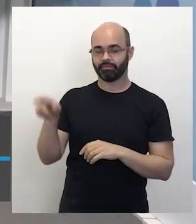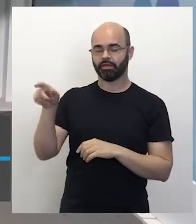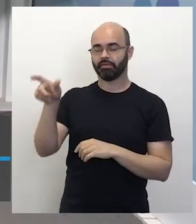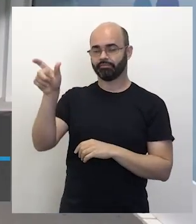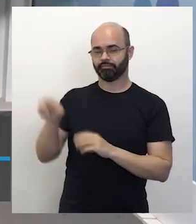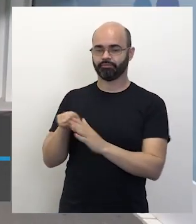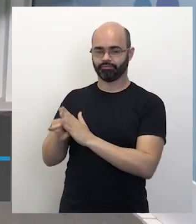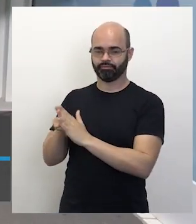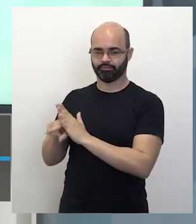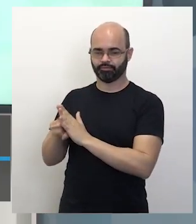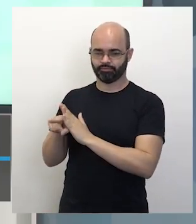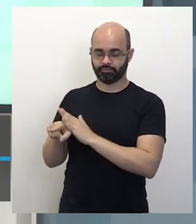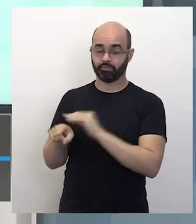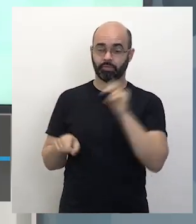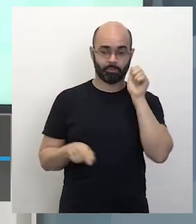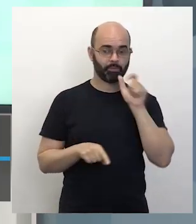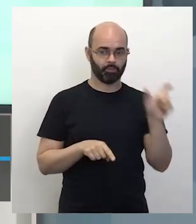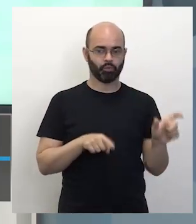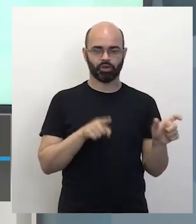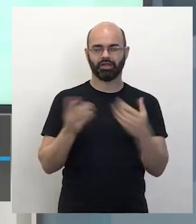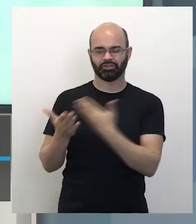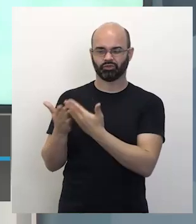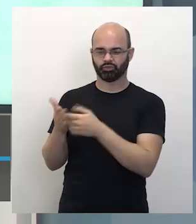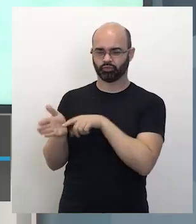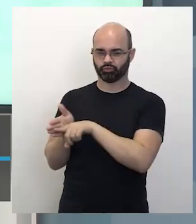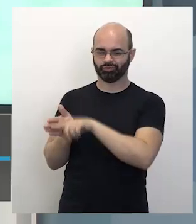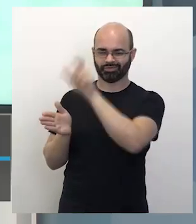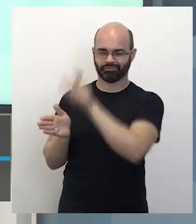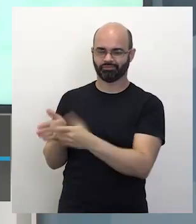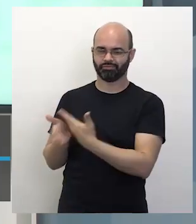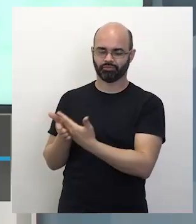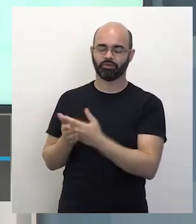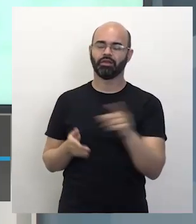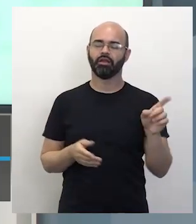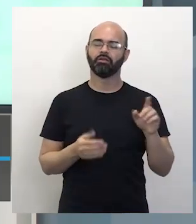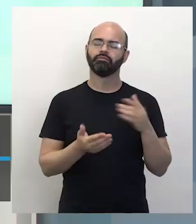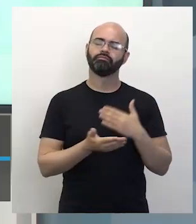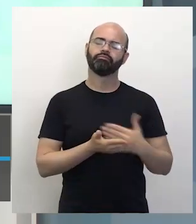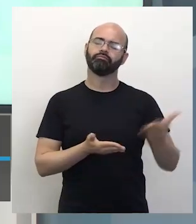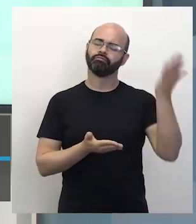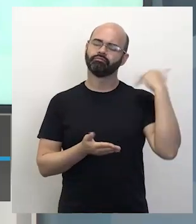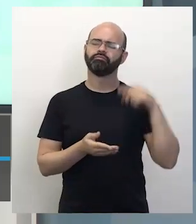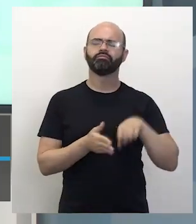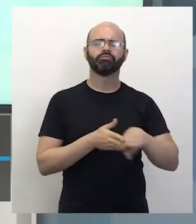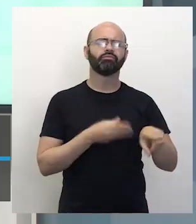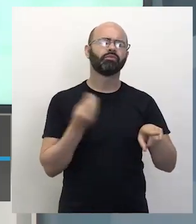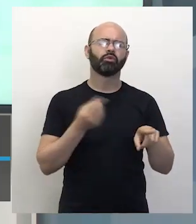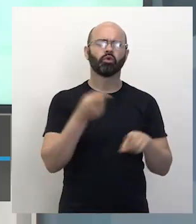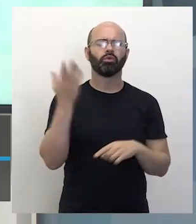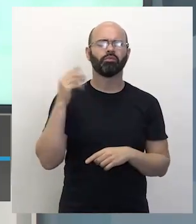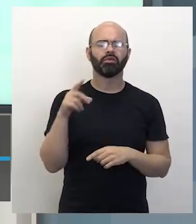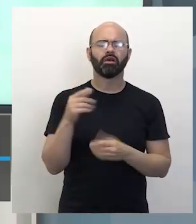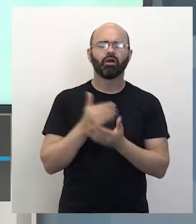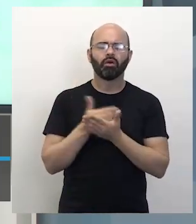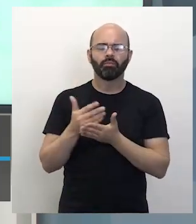ó, ela diz o seguinte, o primeiro sinal de civilização que ela conhece, perguntaram para ela, aí esperaram que ela falasse